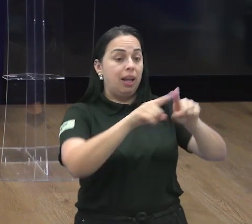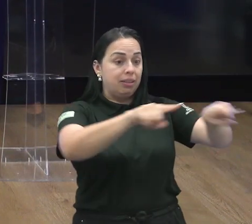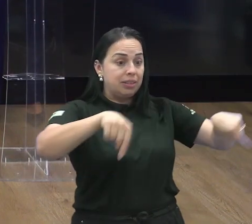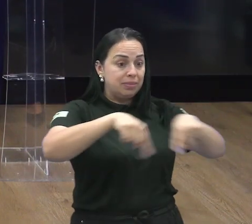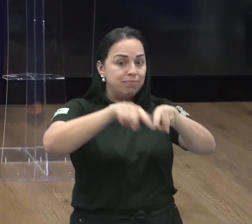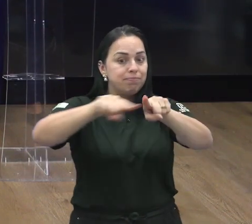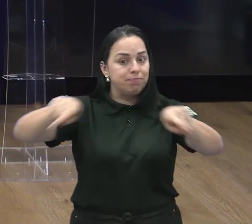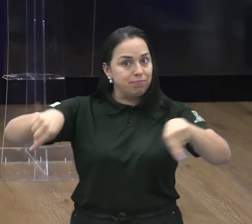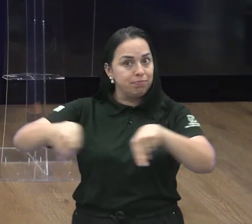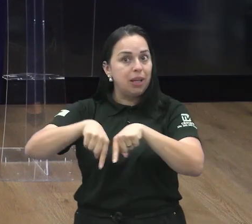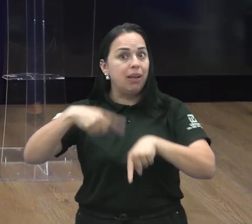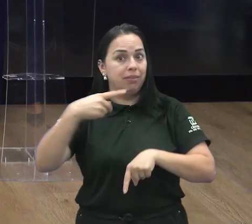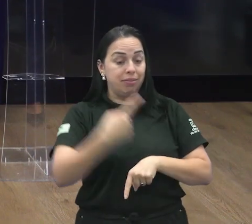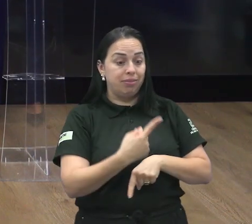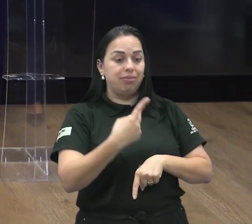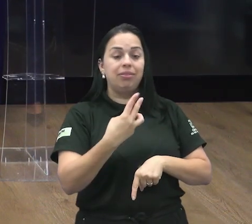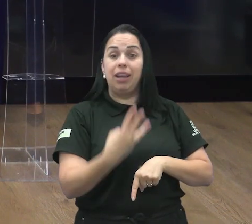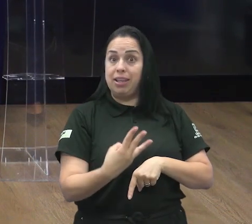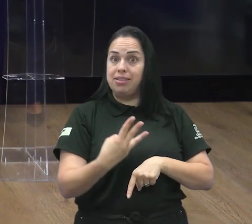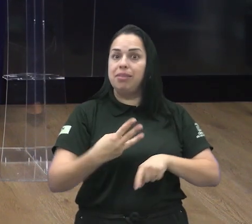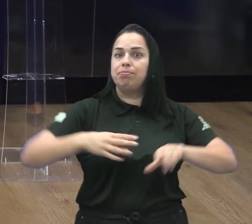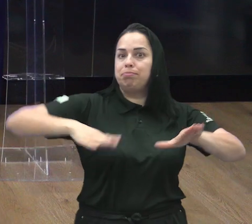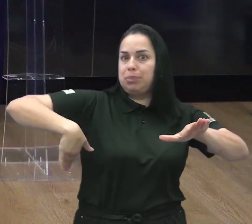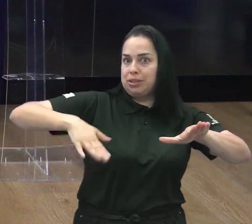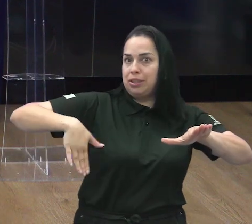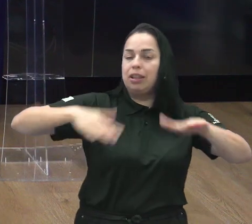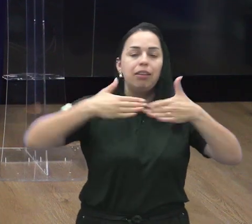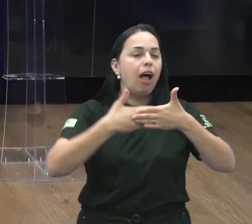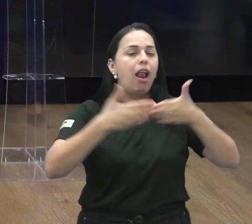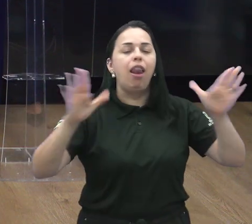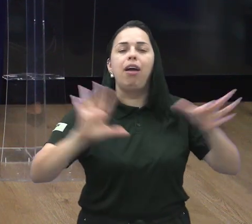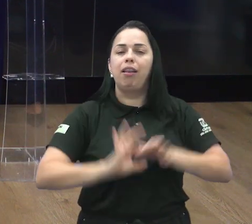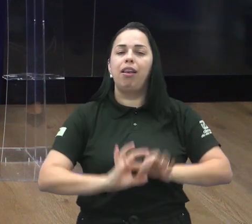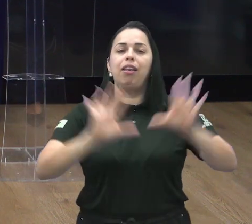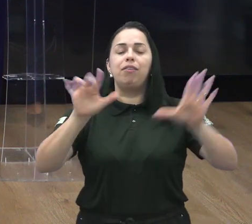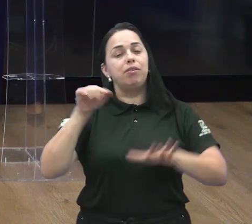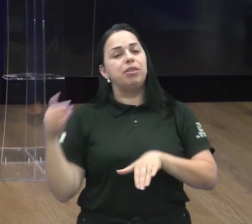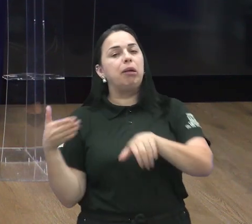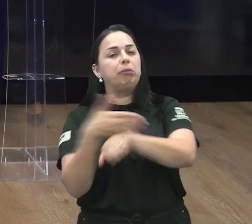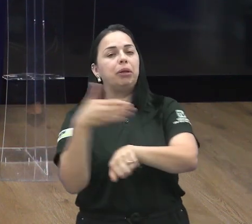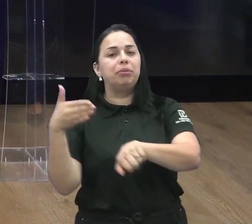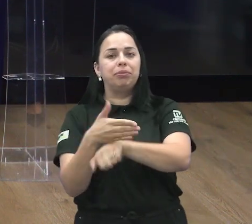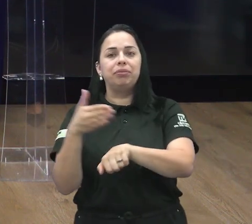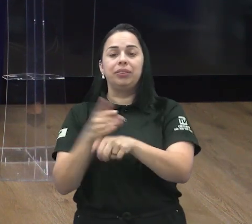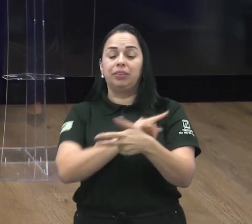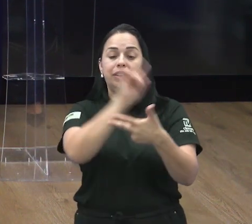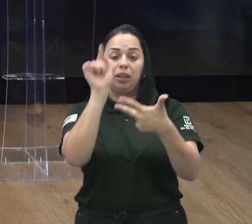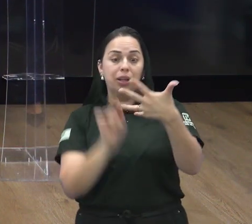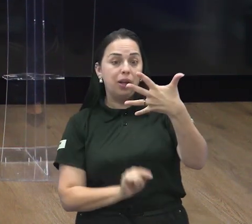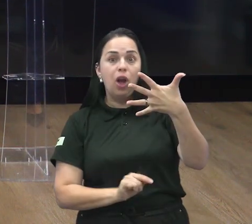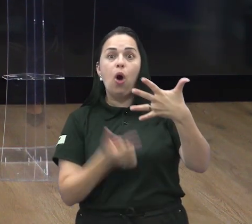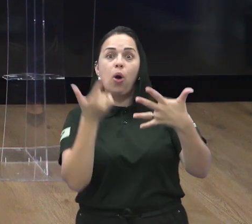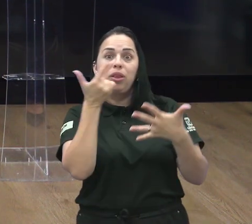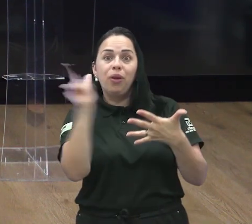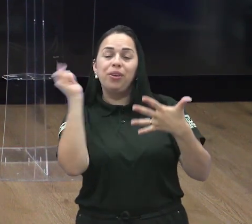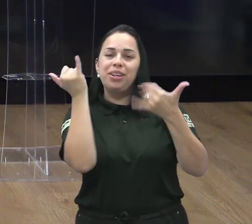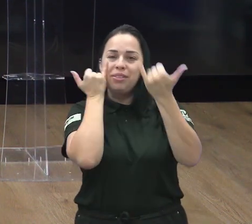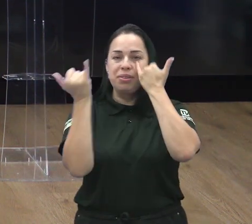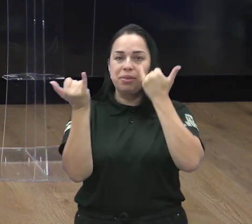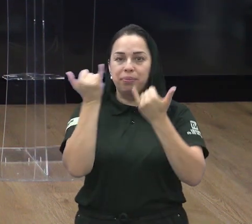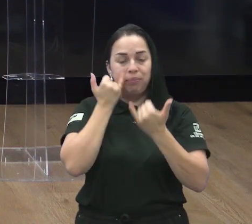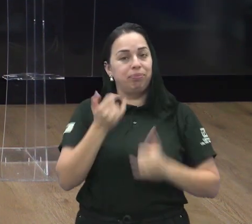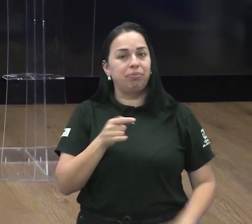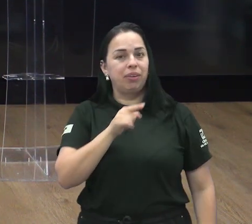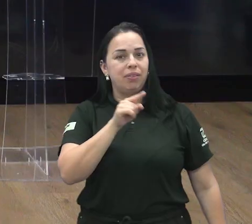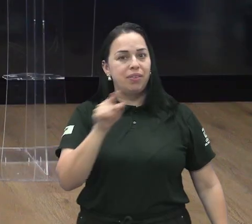piscinas públicas de São José estão abertas para a população se refrescar no calorão e muito mais. Fique com a gente!